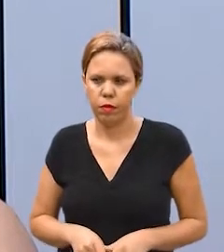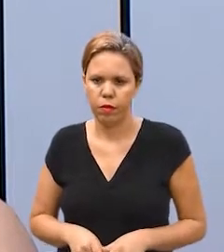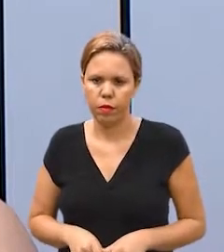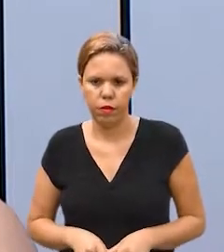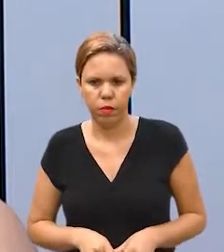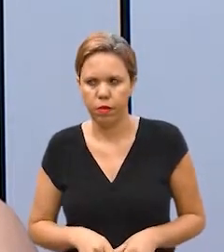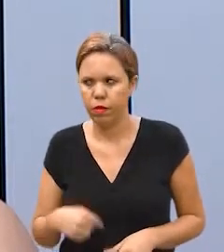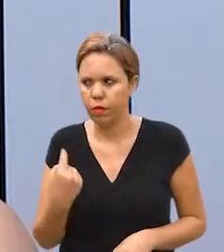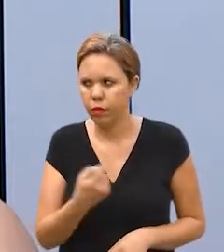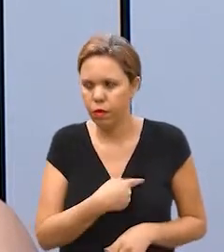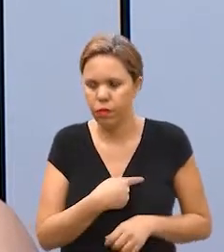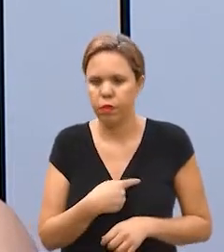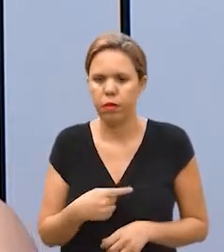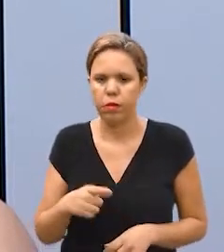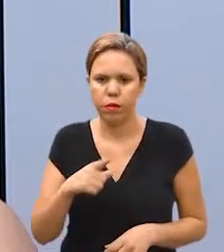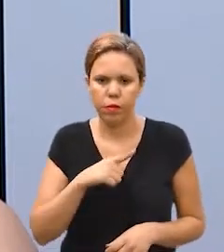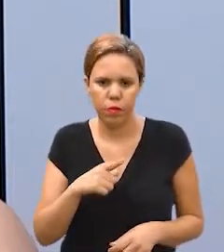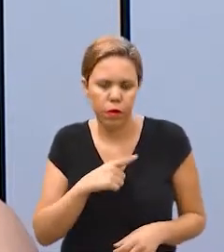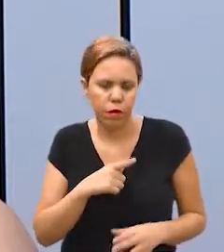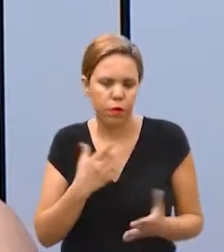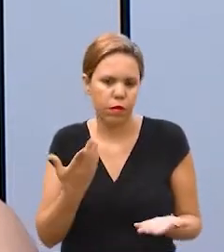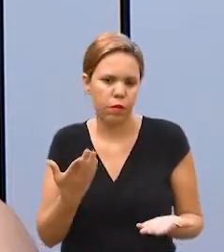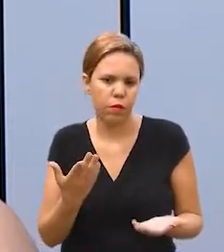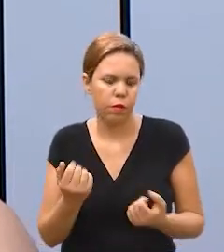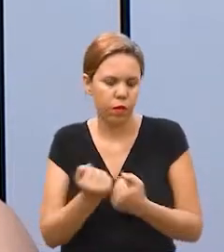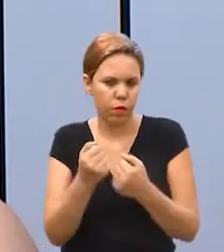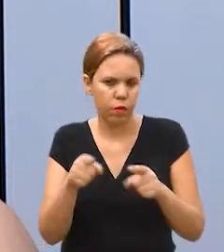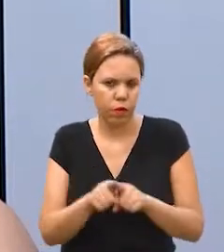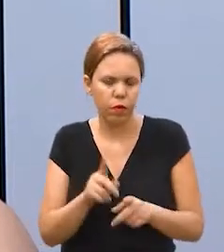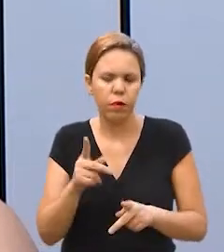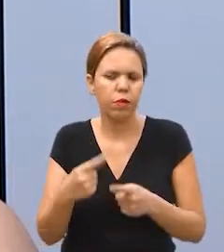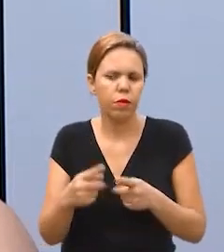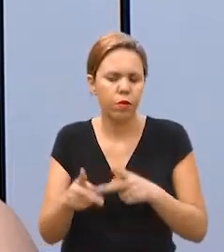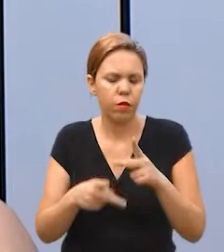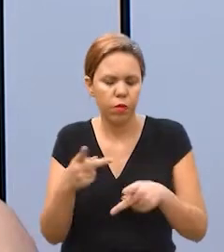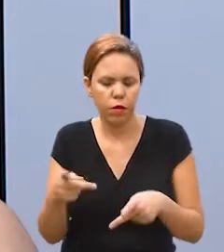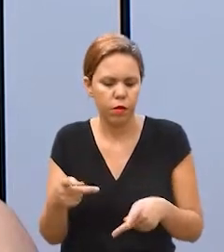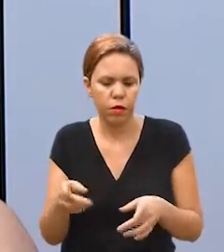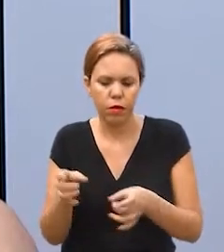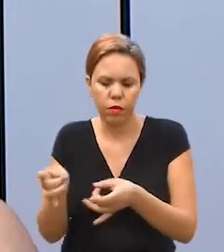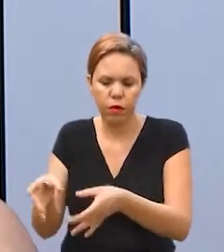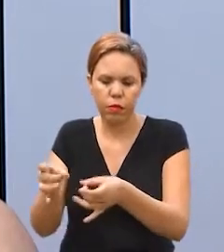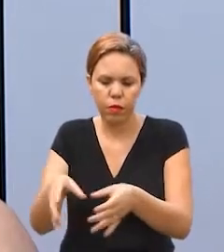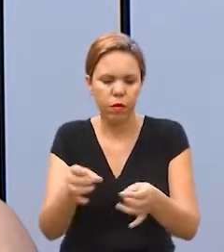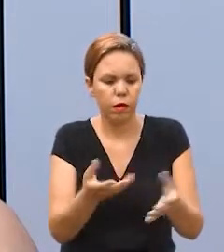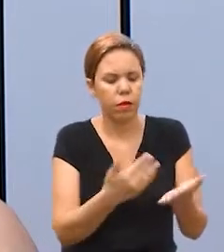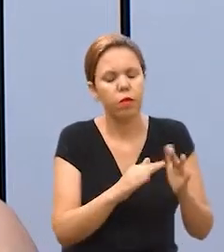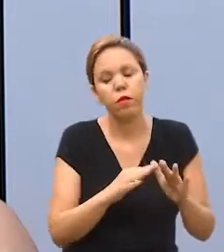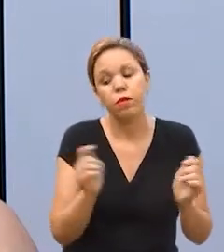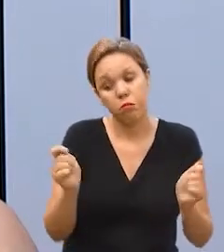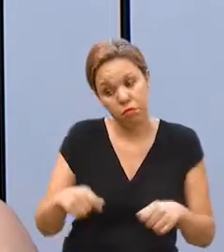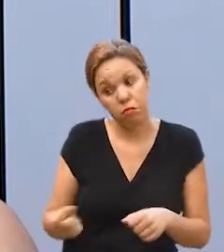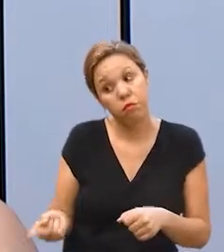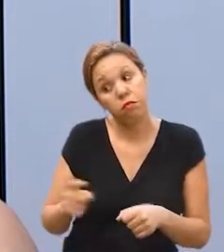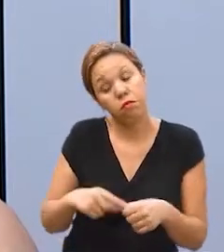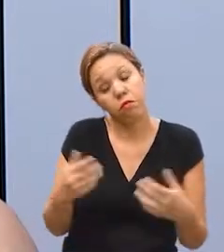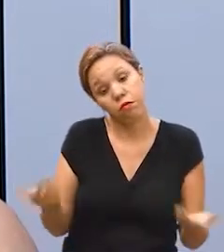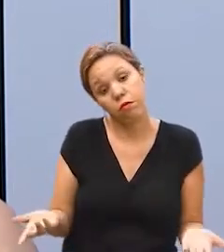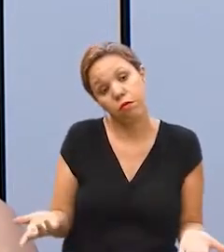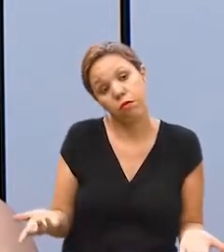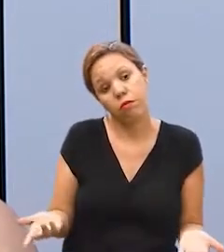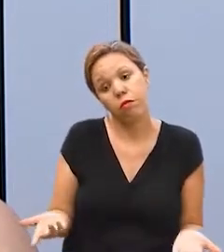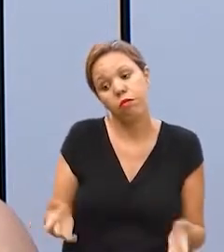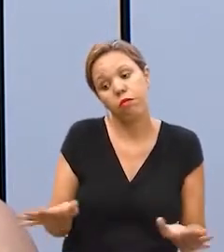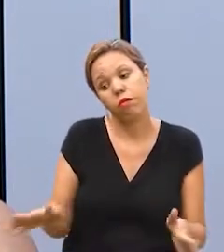a gente ir nos meandros. Por que essas pessoas estão saindo da escola? É possível elas voltarem? Né? Quais seriam